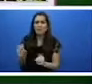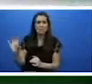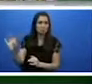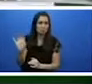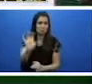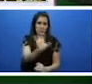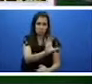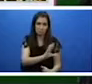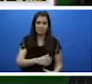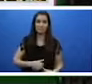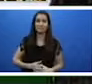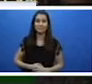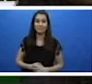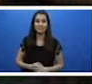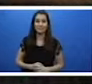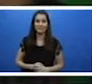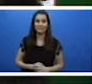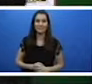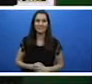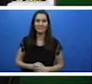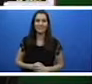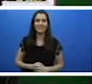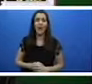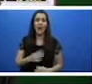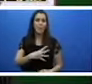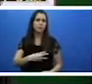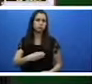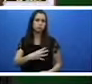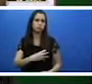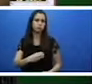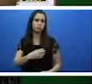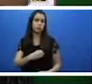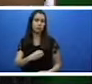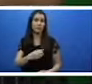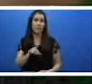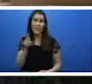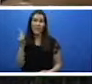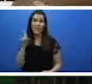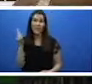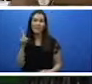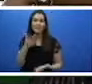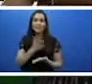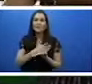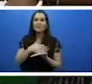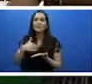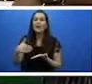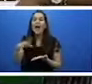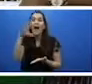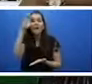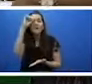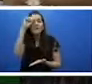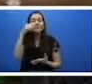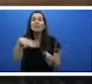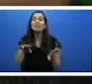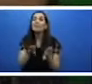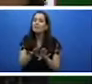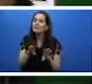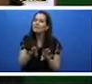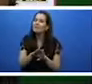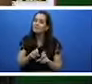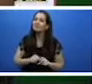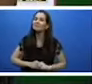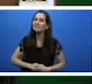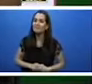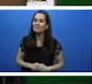com cada um. Durante o período de amamentação, os animais iniciam o processo de aprendizado, né?